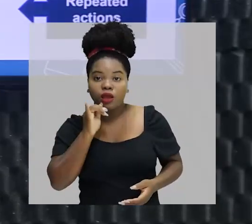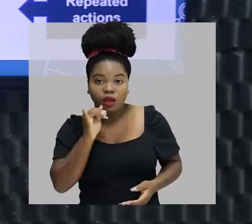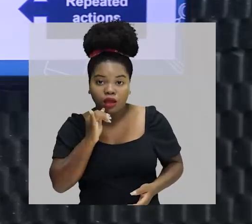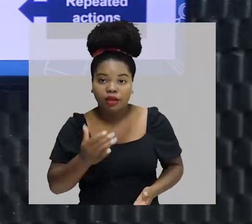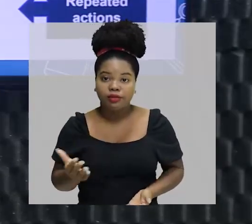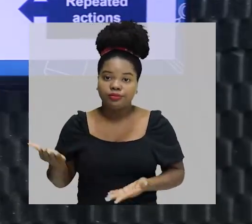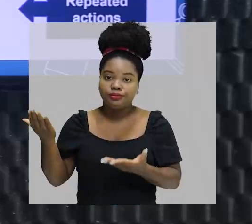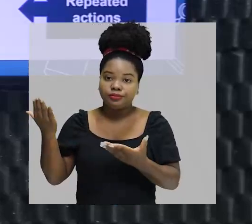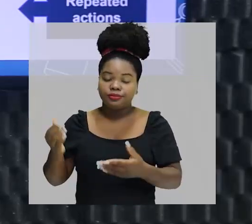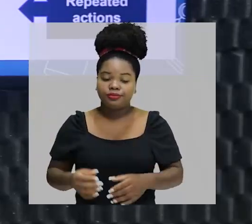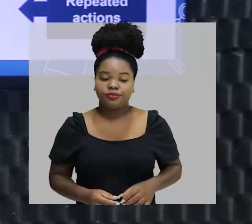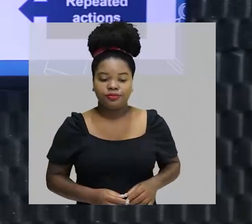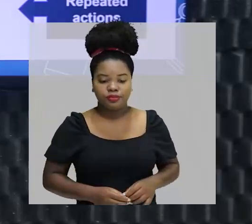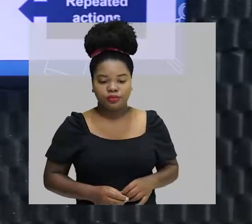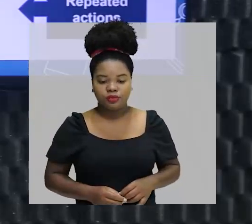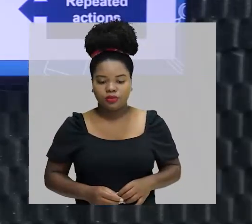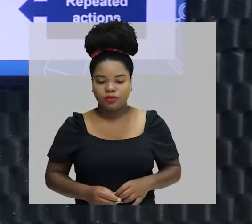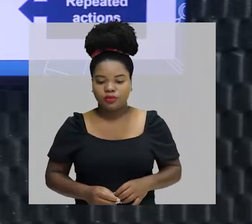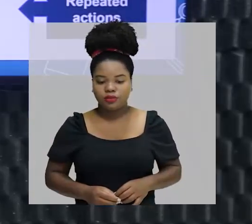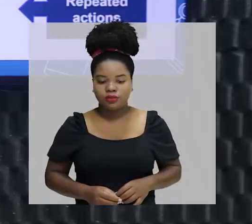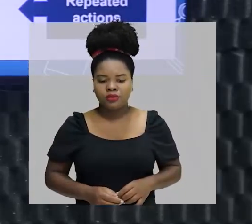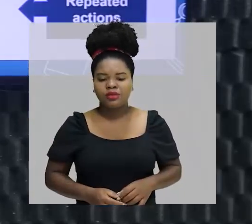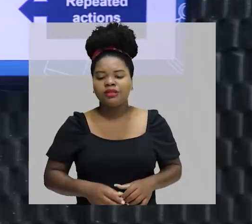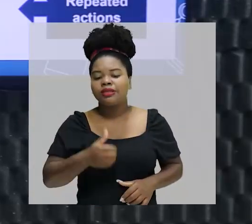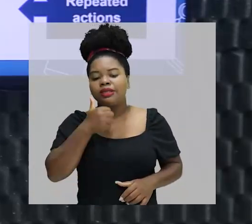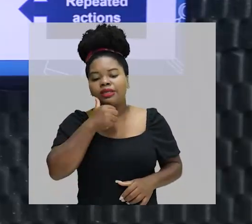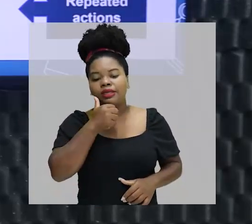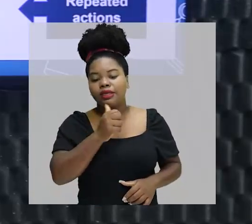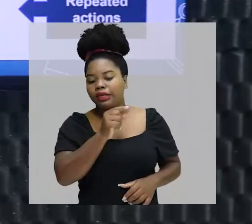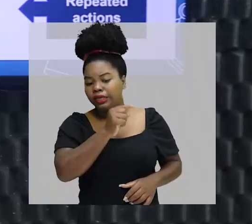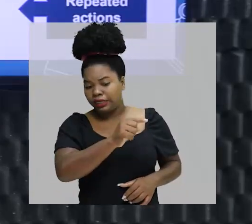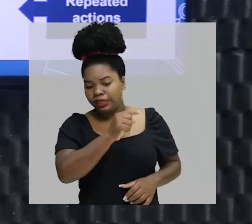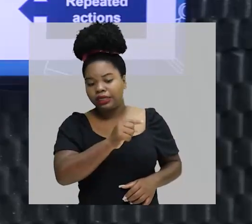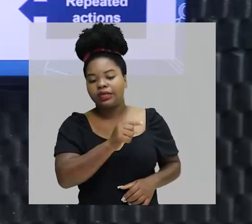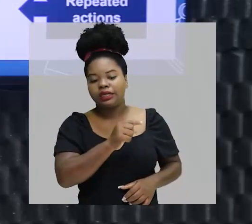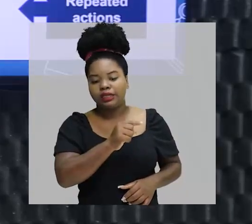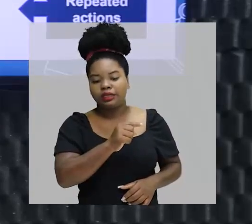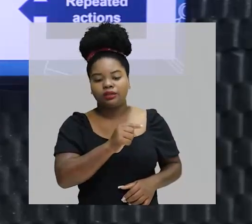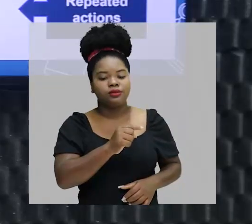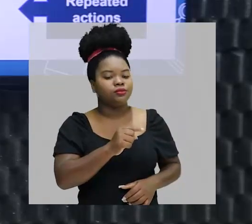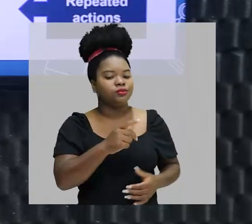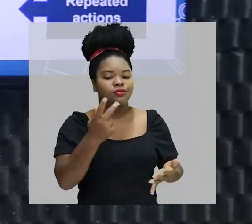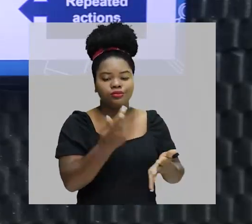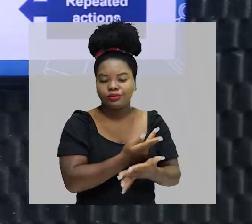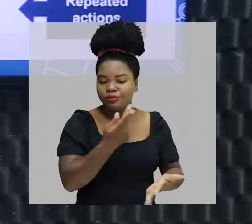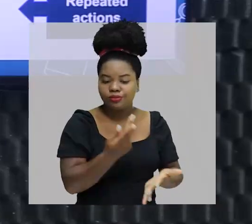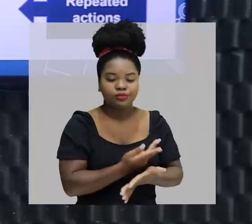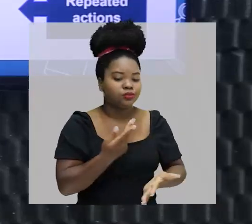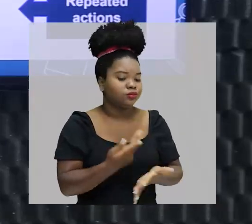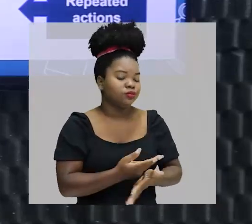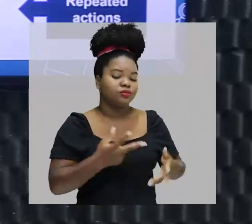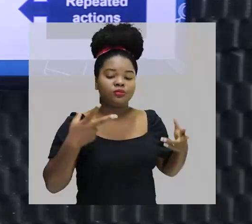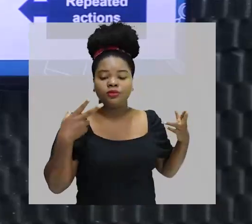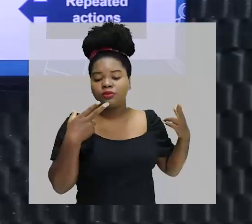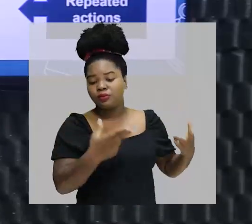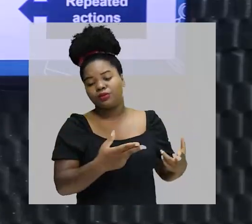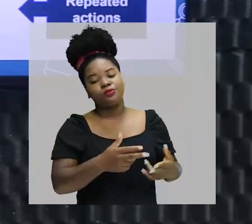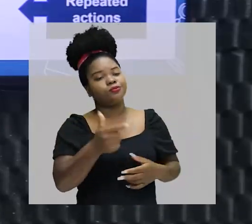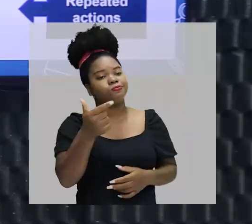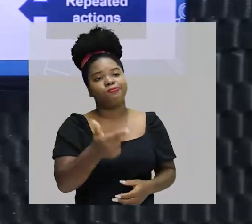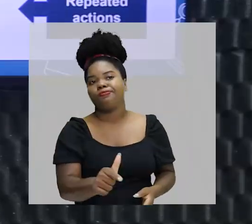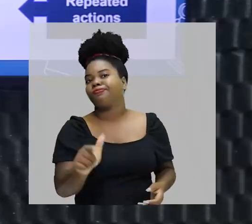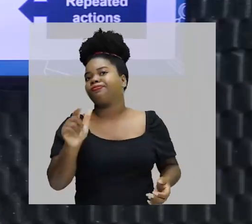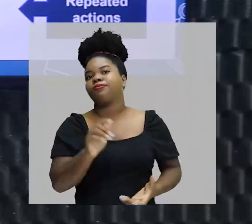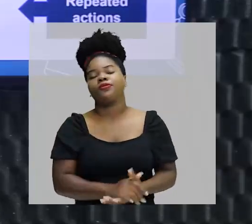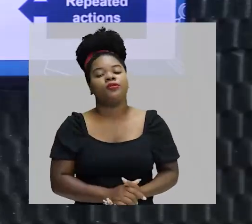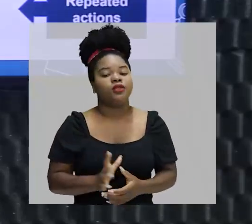same mistake again. Ela está cometendo o mesmo erro de novo. Então, é uma ação